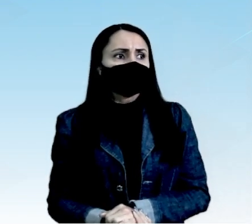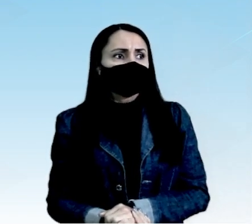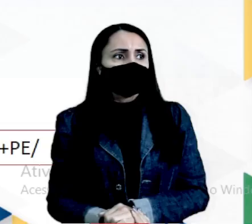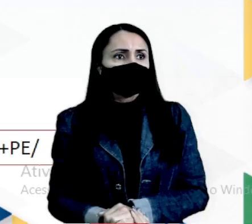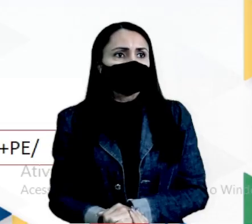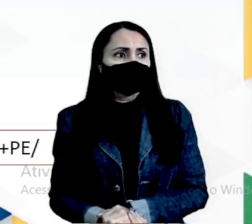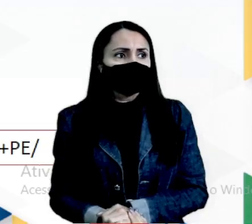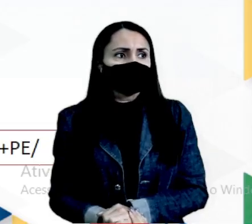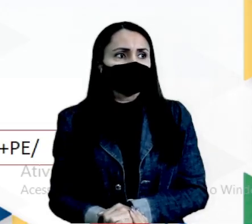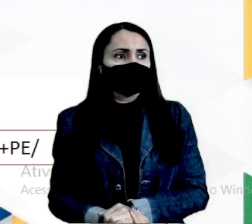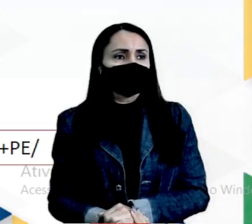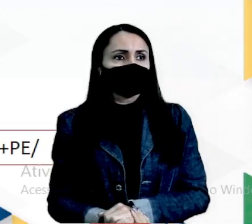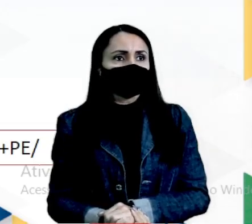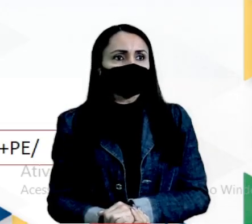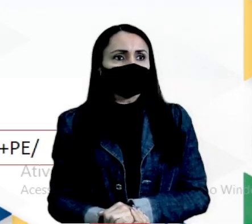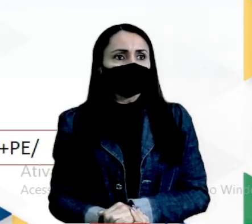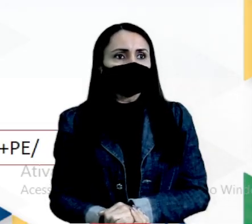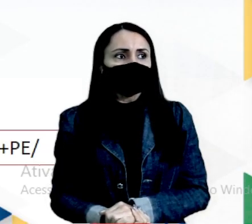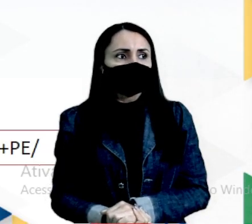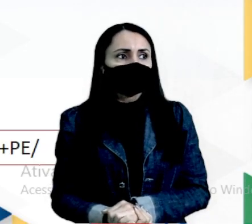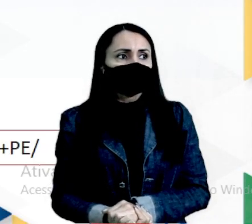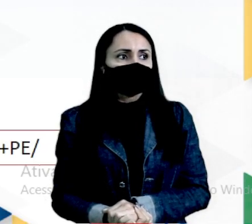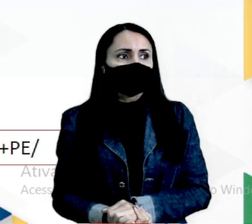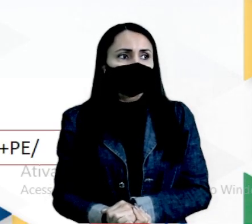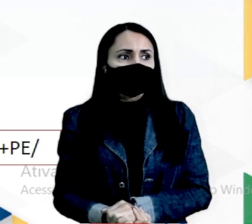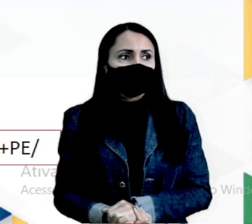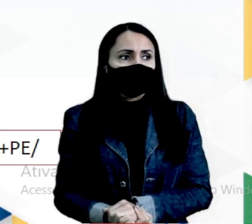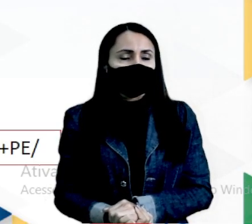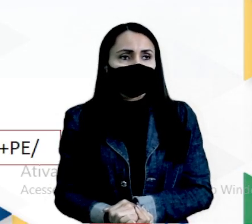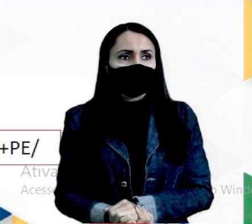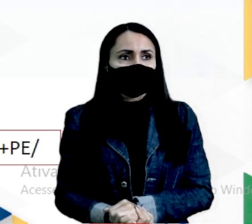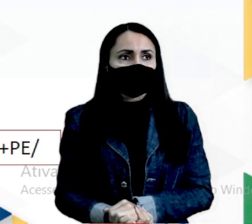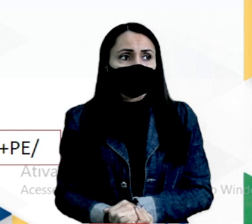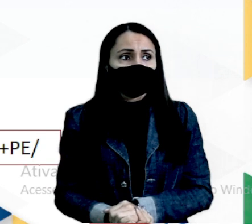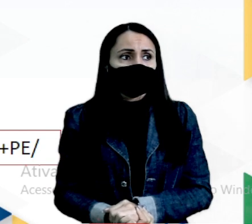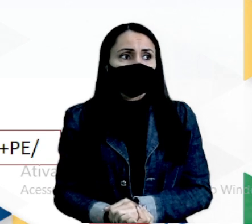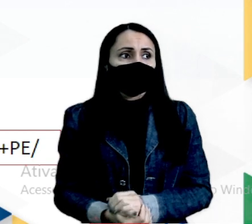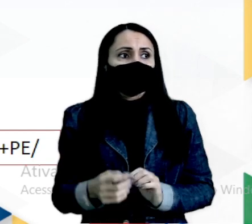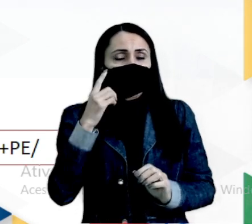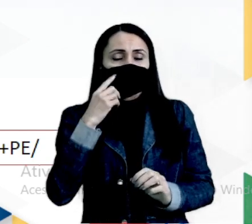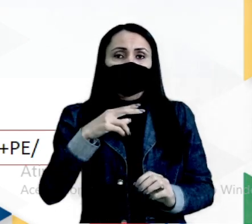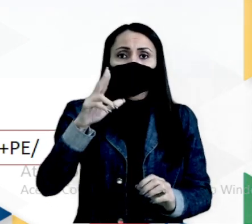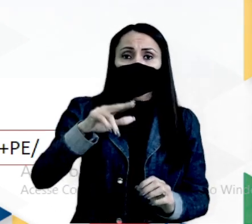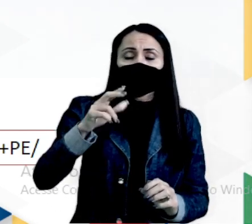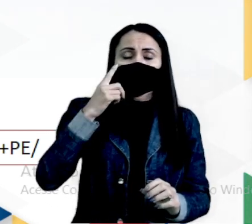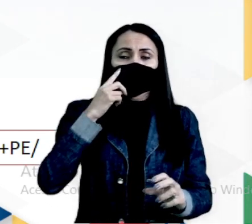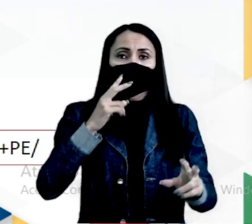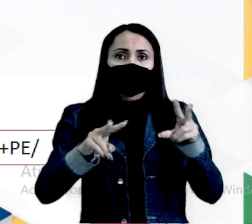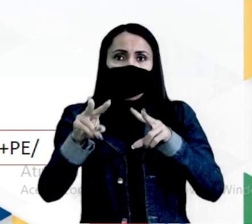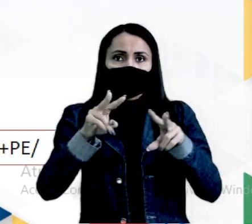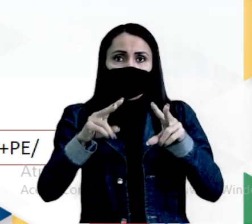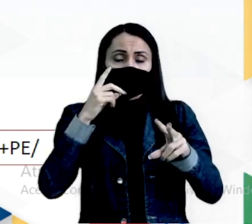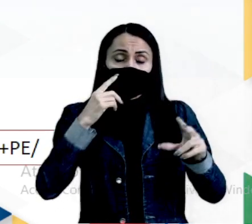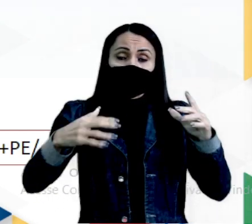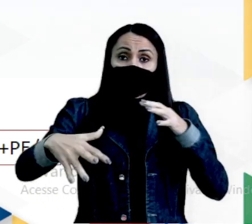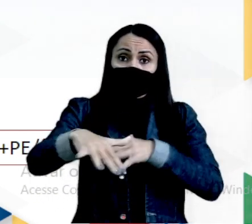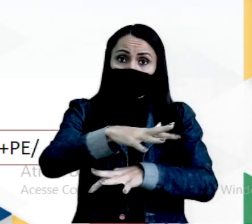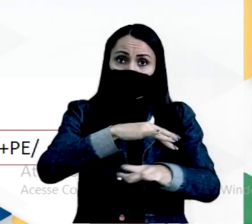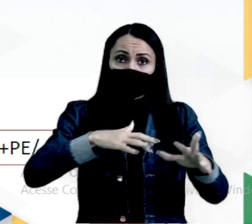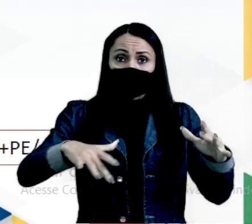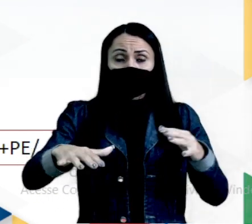esse slide, que eu vou só hidratar um pouquinho, tá bom? Se você nunca ouviu falar de perímetro urbano, eu vou te falar